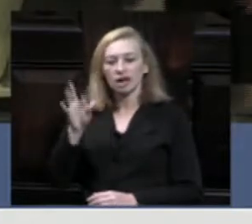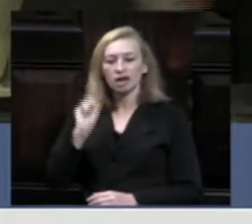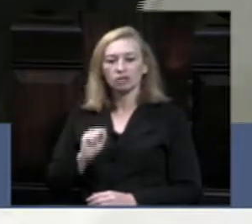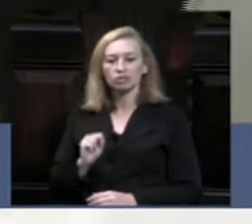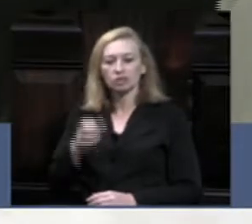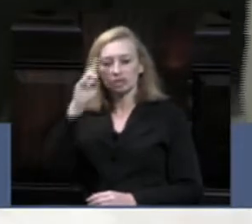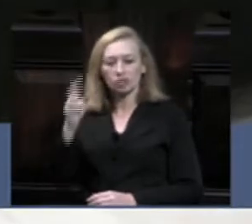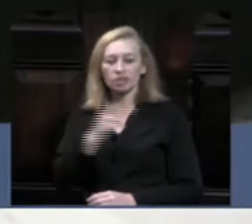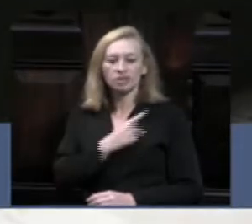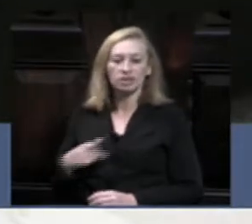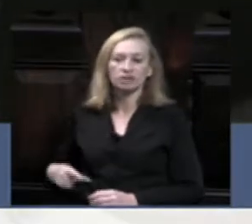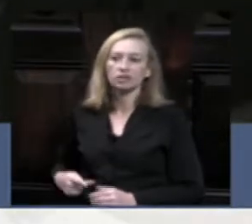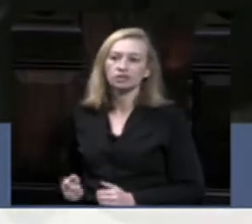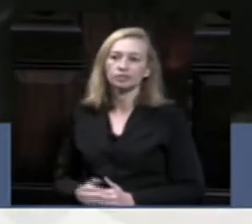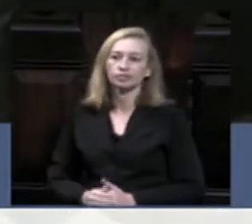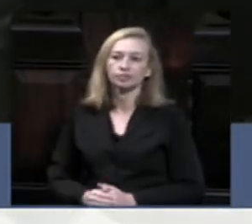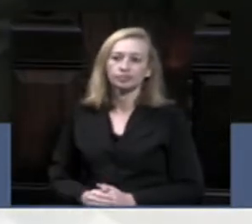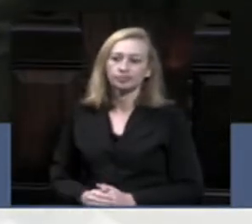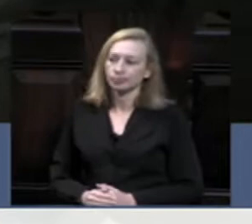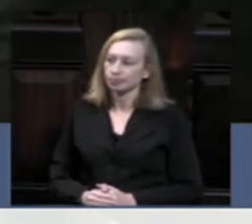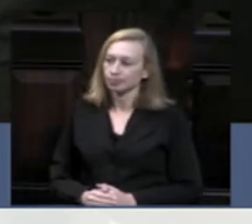Senhor presidente,